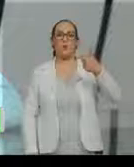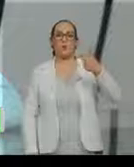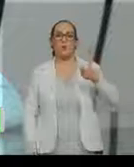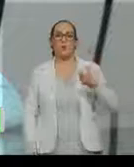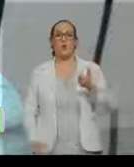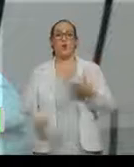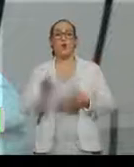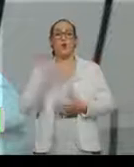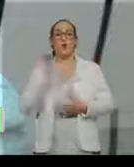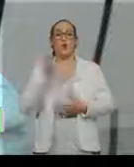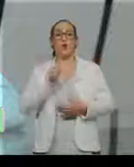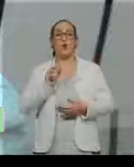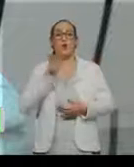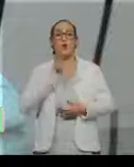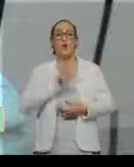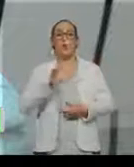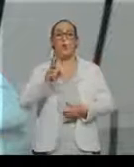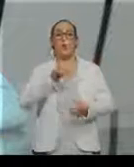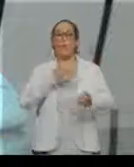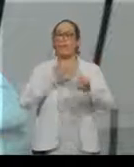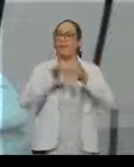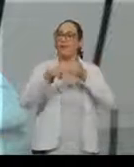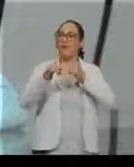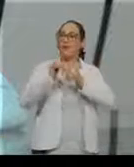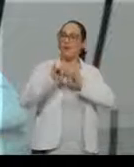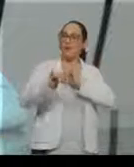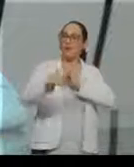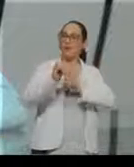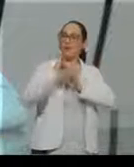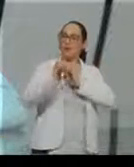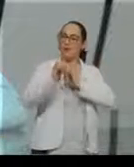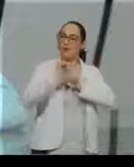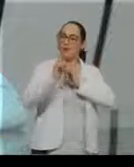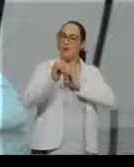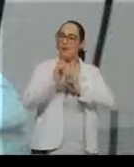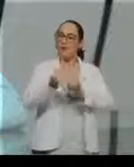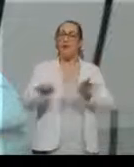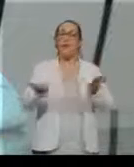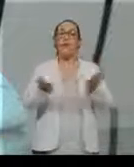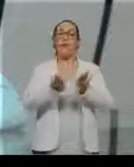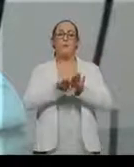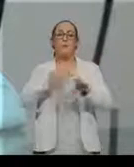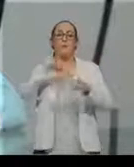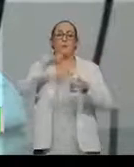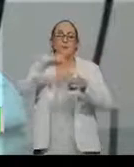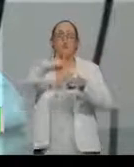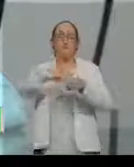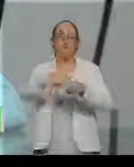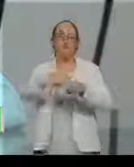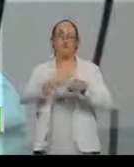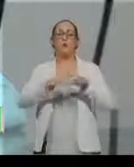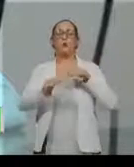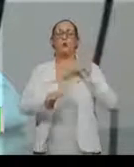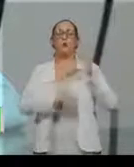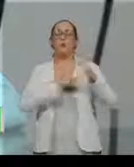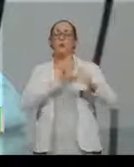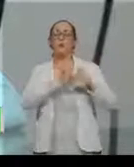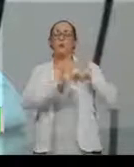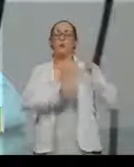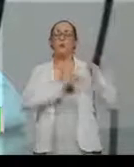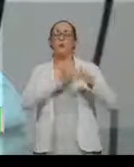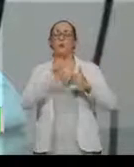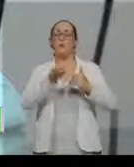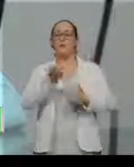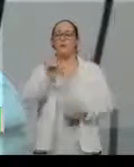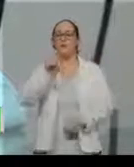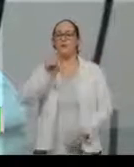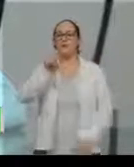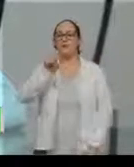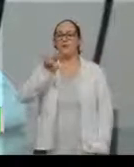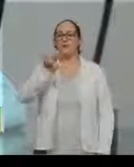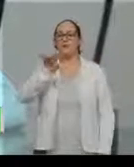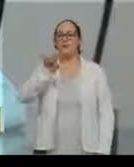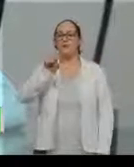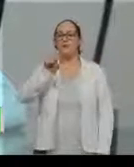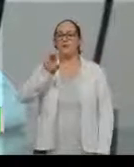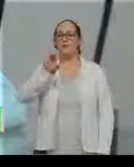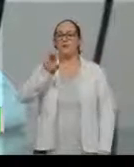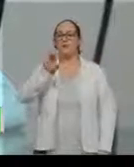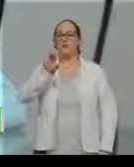energia elétrica, né, do petróleo. A gente pode falar de um grande desenvolvimento na siderurgia, né, a gente pode tratar